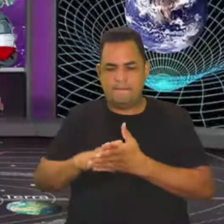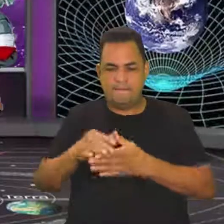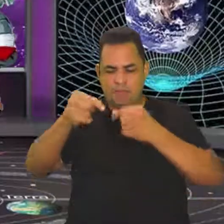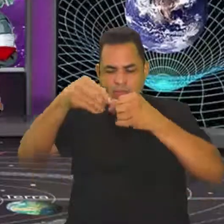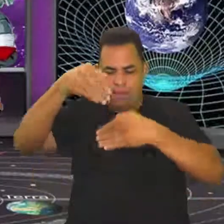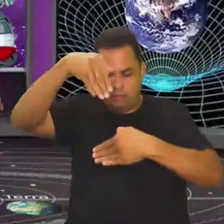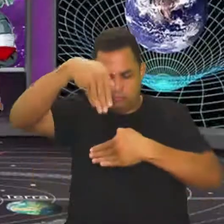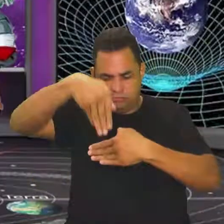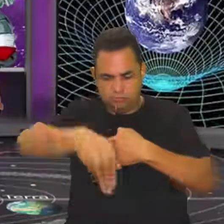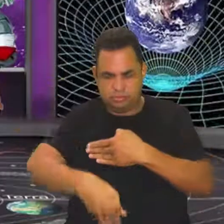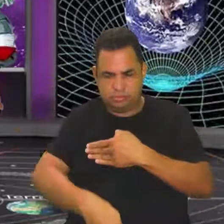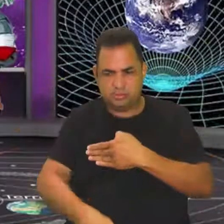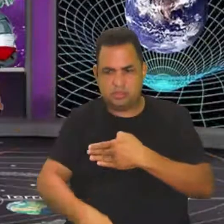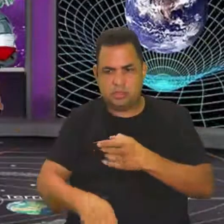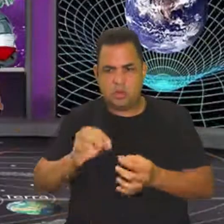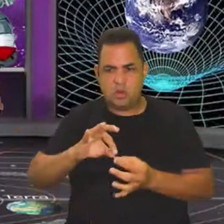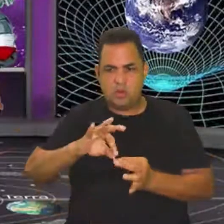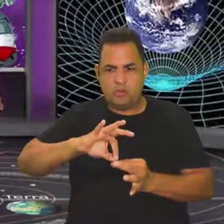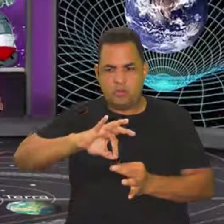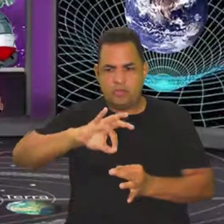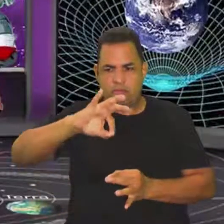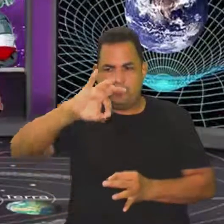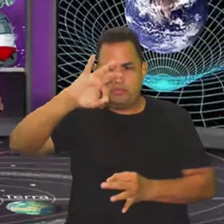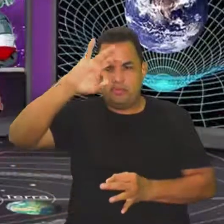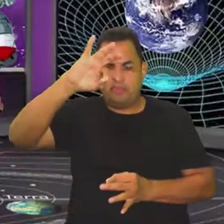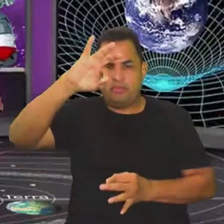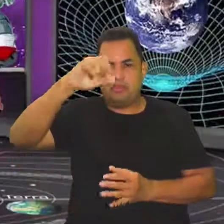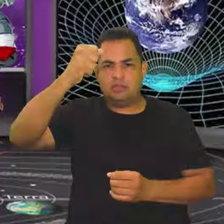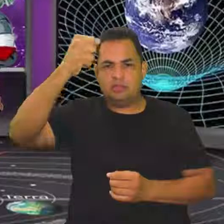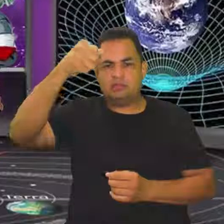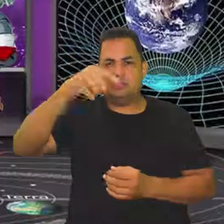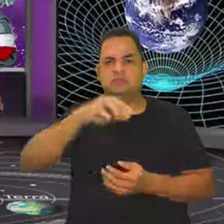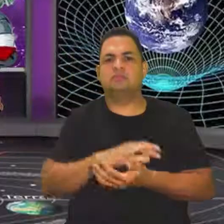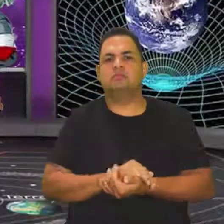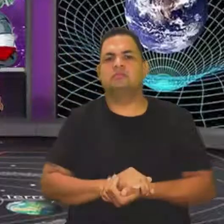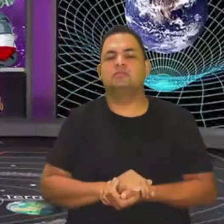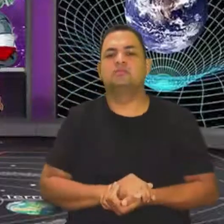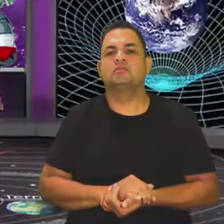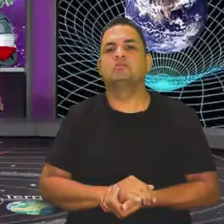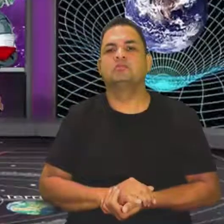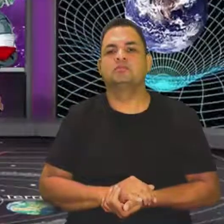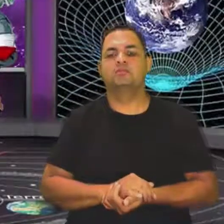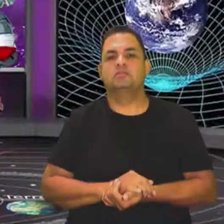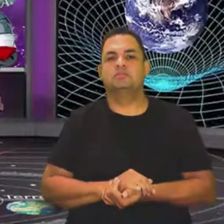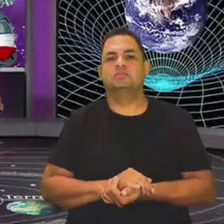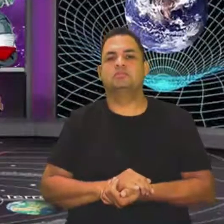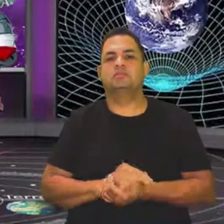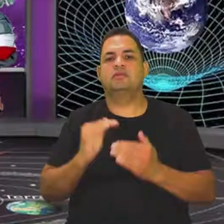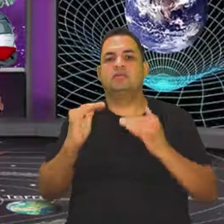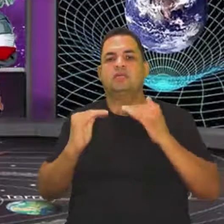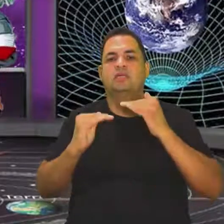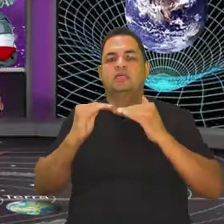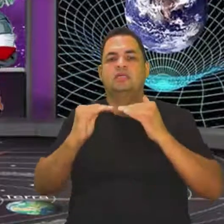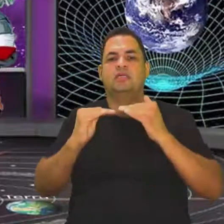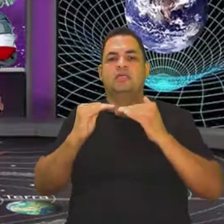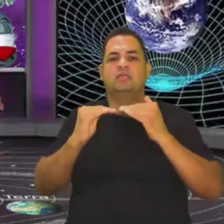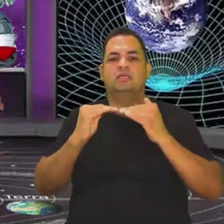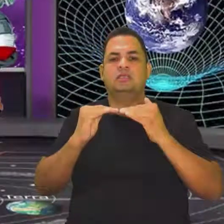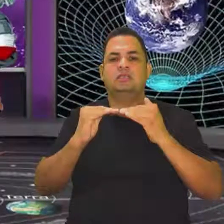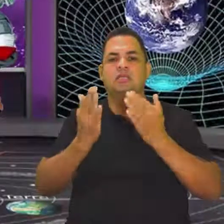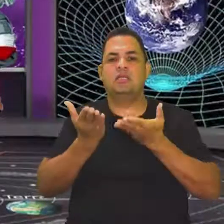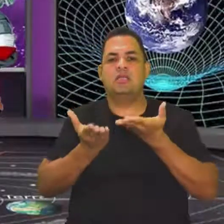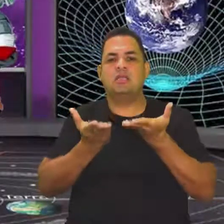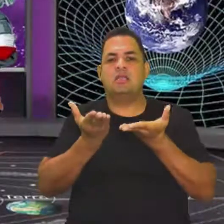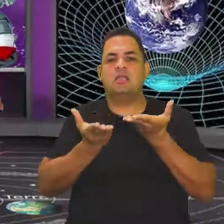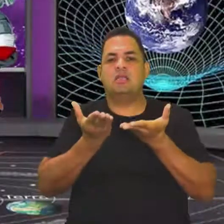enfia na Terra e coloca um fio para receber essa descarga, certo? Então, você vai equilibrar. O que é